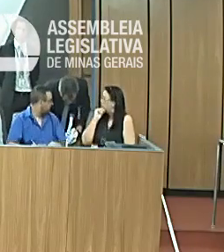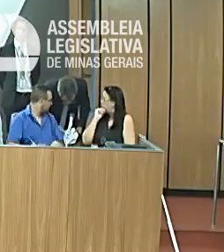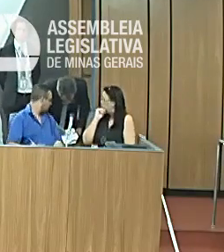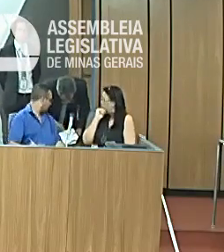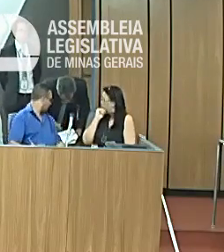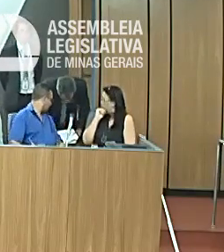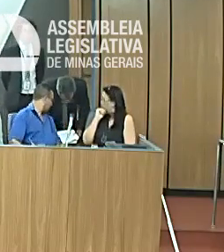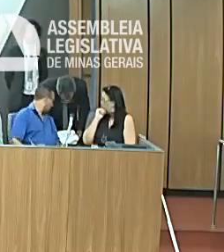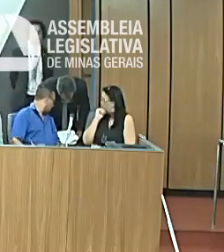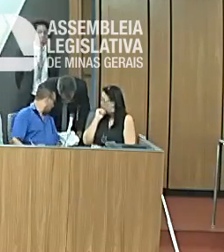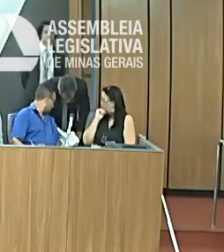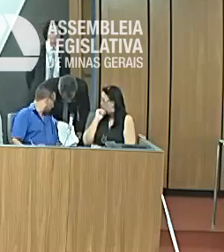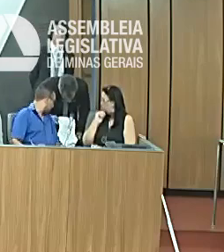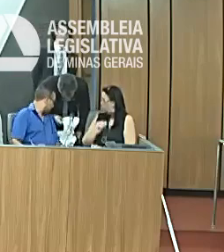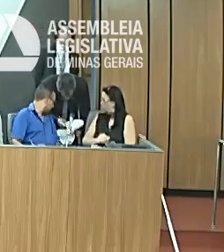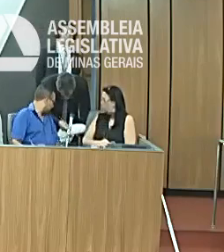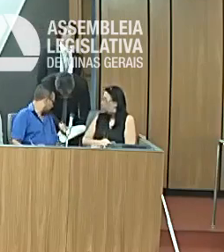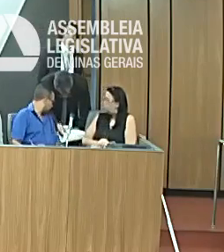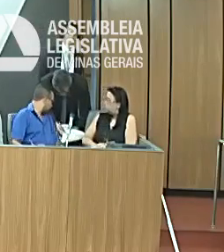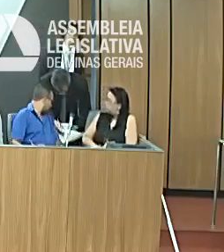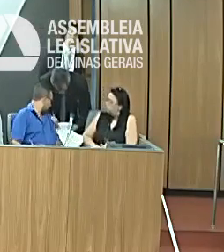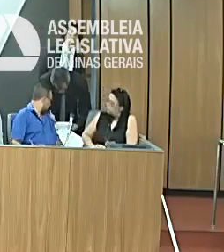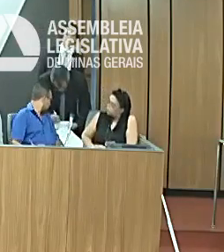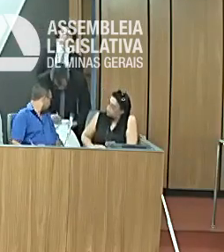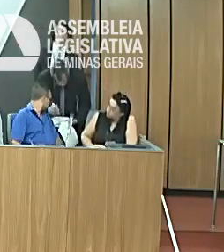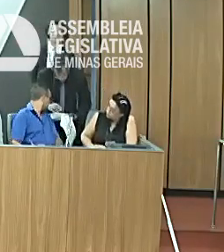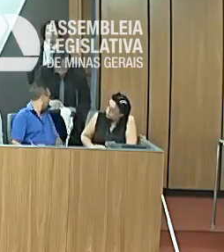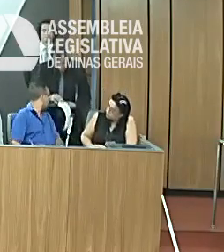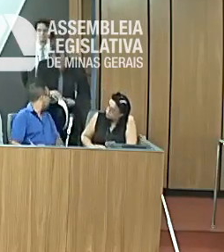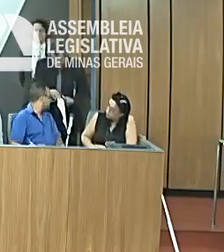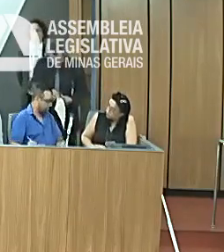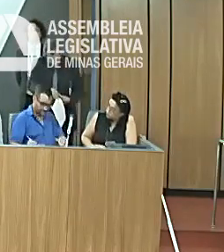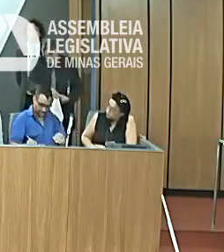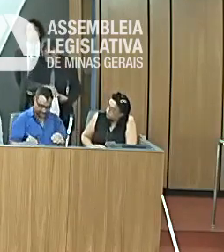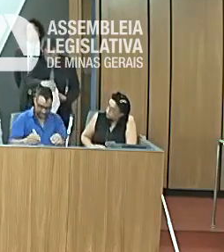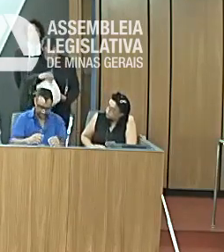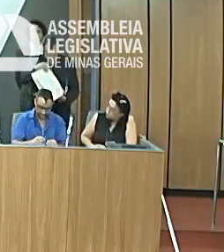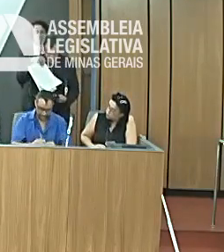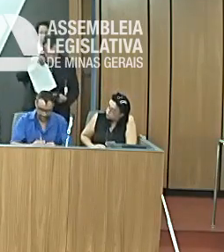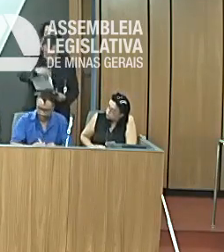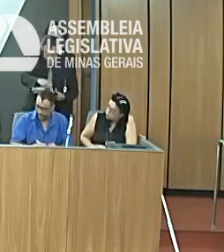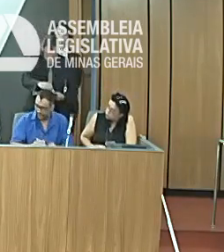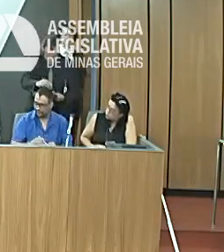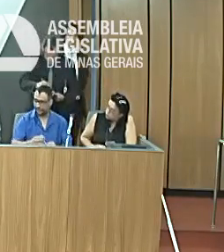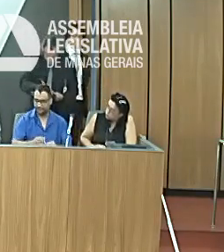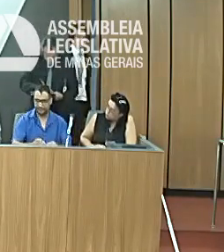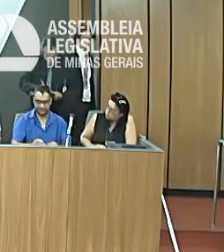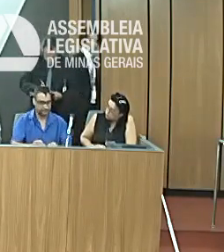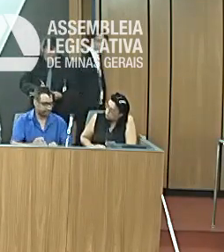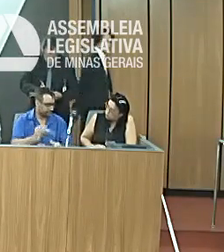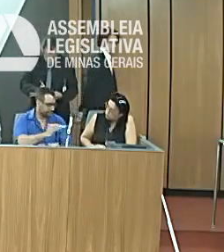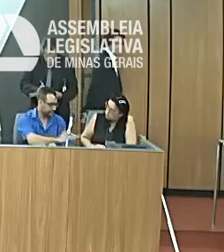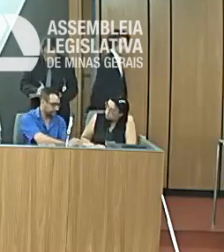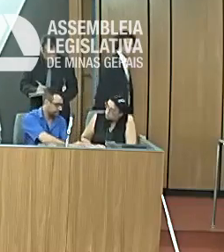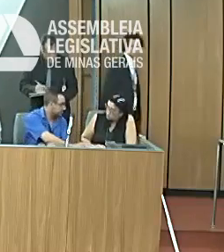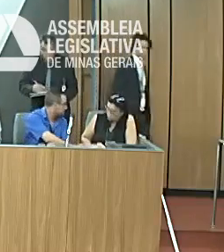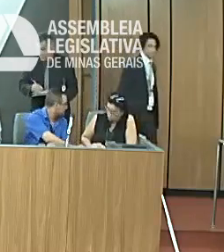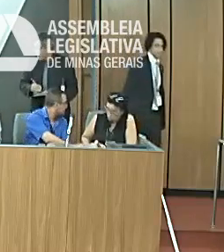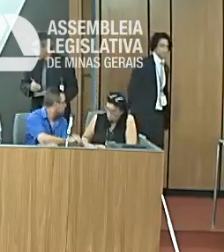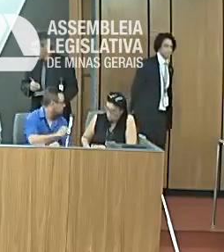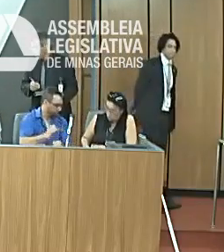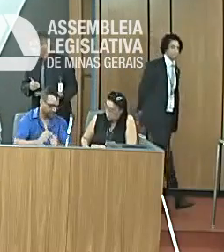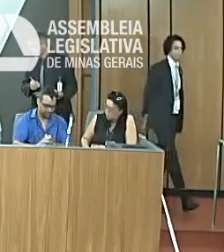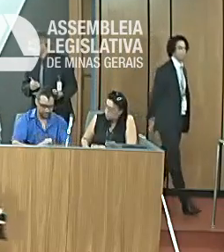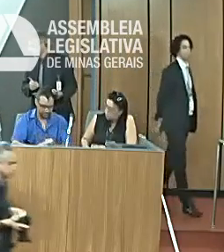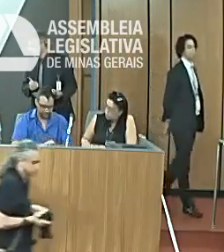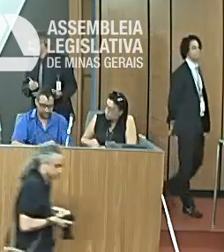que trouxe uma sobrecarga de trabalho enorme e com essa sobrecarga nós já aprovamos requerimento é que